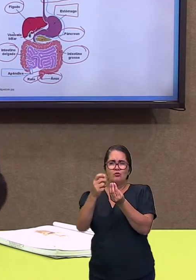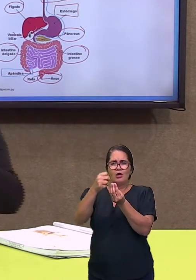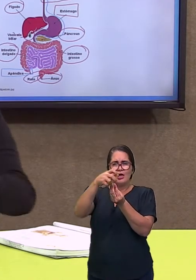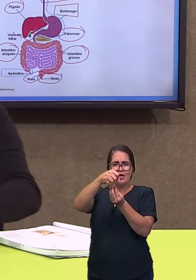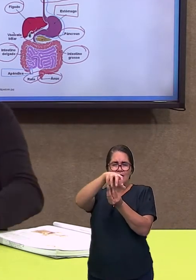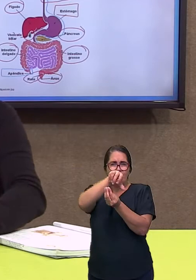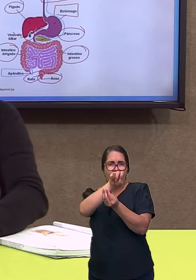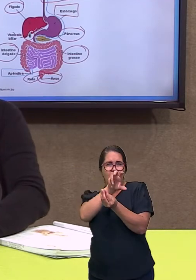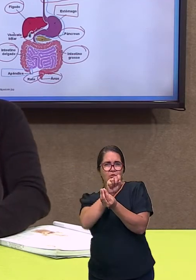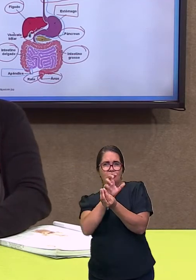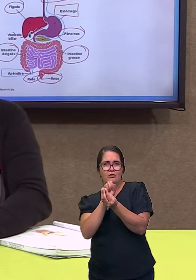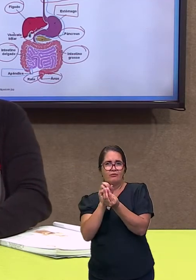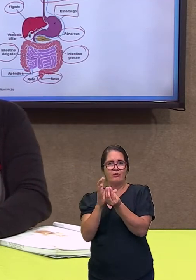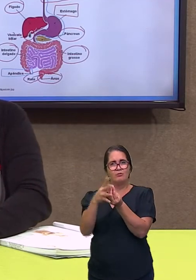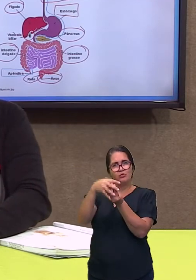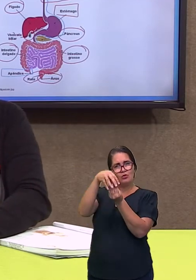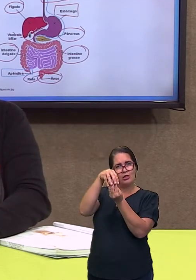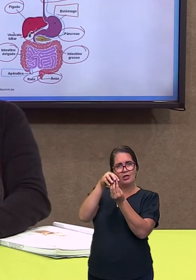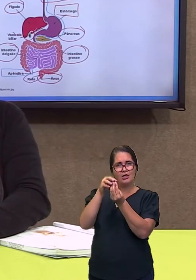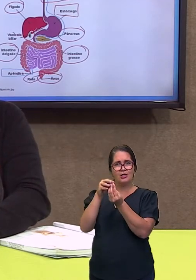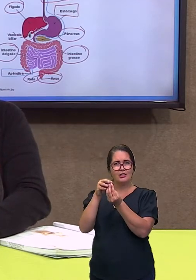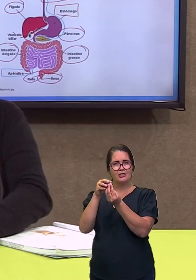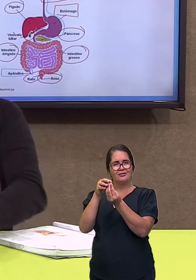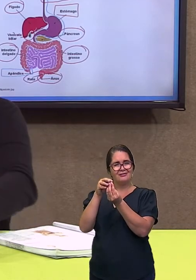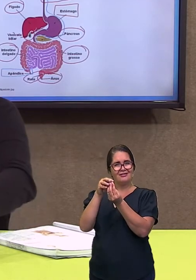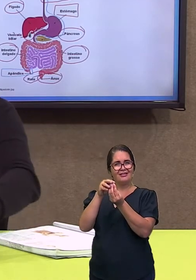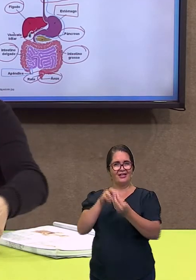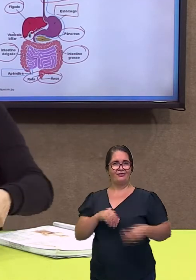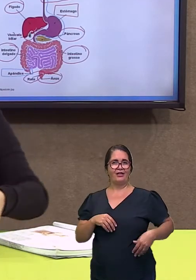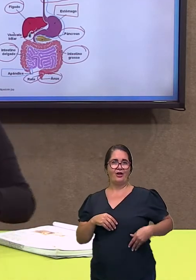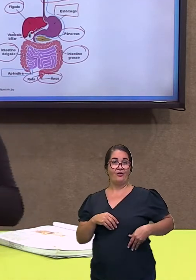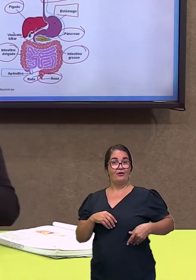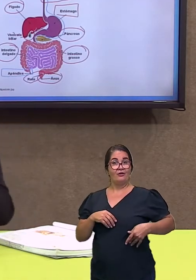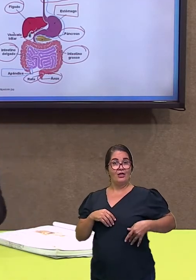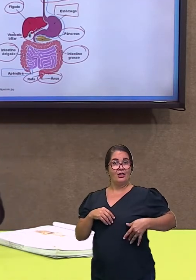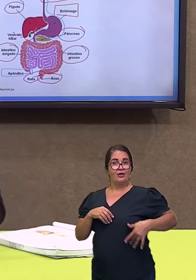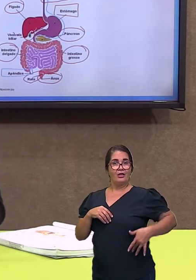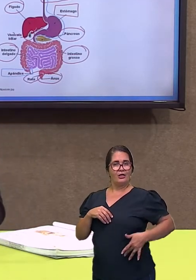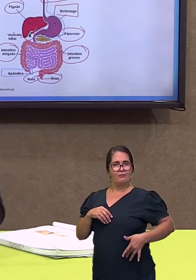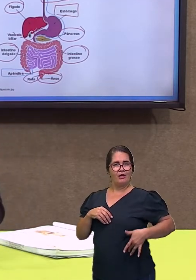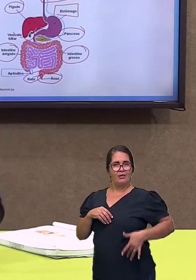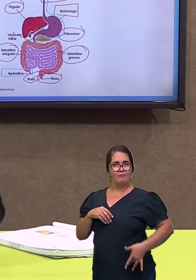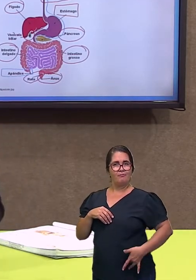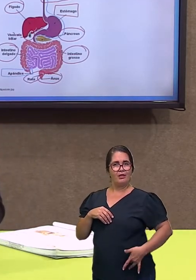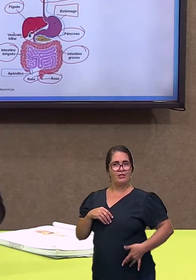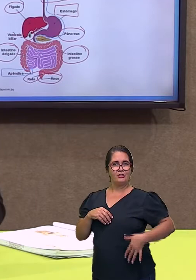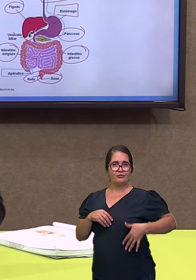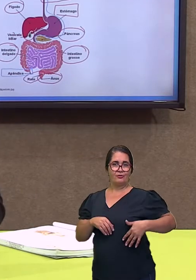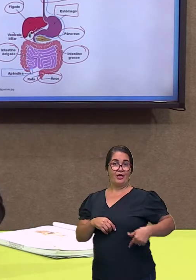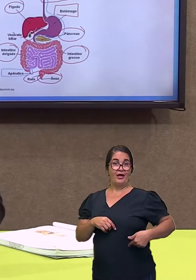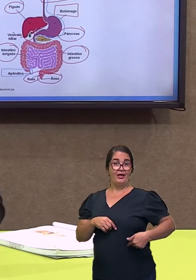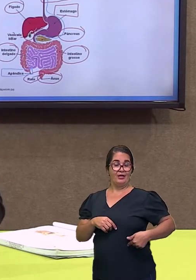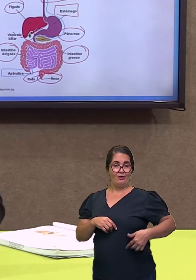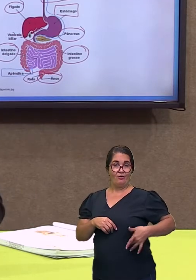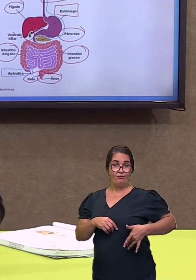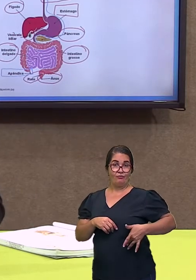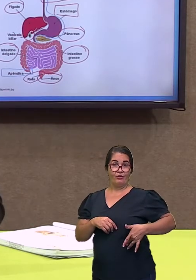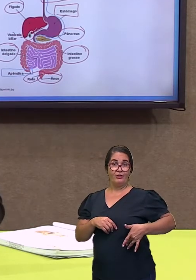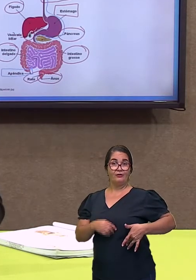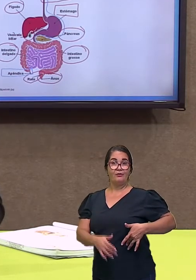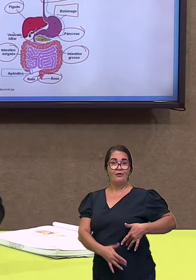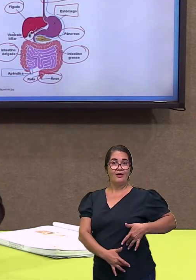e ele está bem alojado aqui, ó, do ladinho, embaixo do fígado. Conseguem